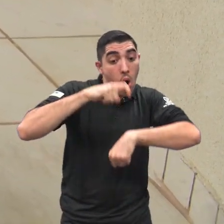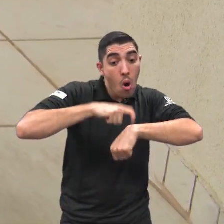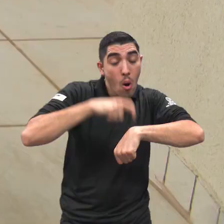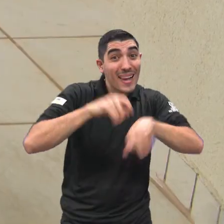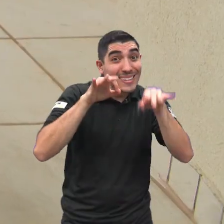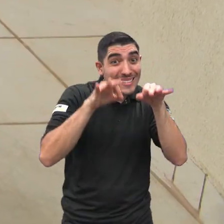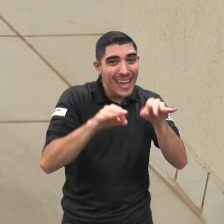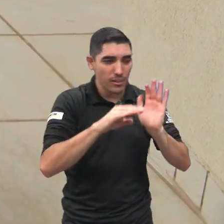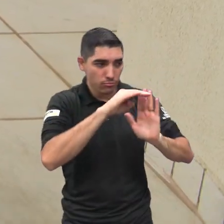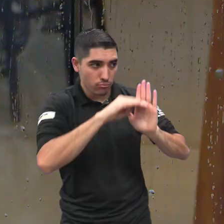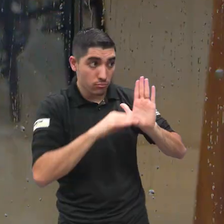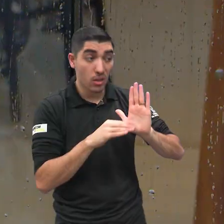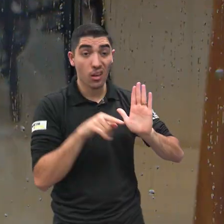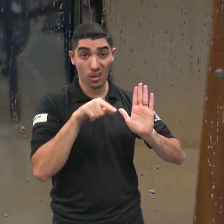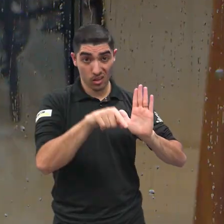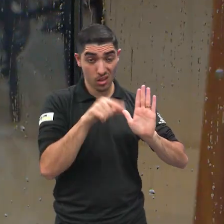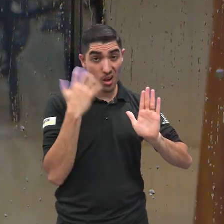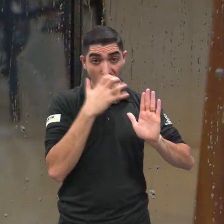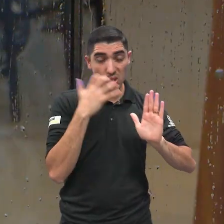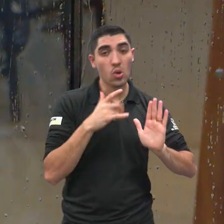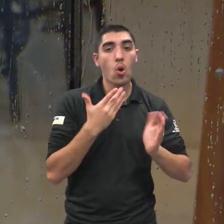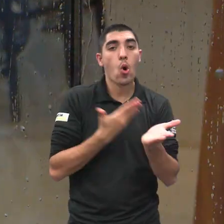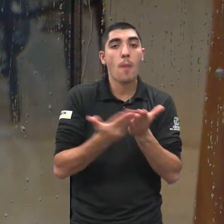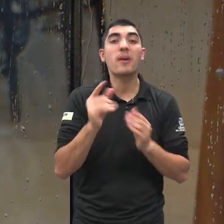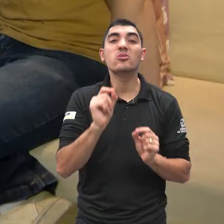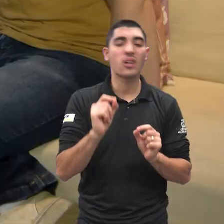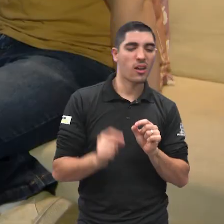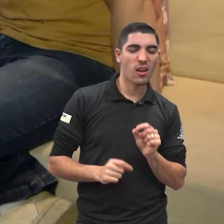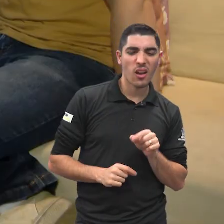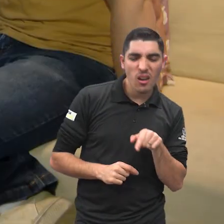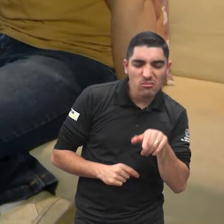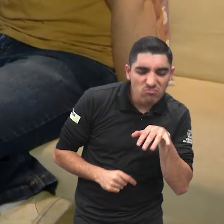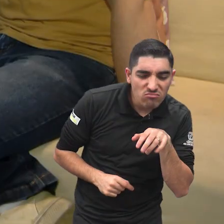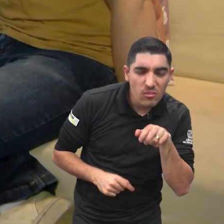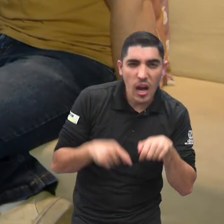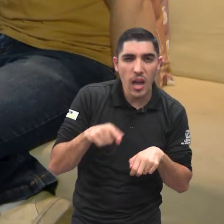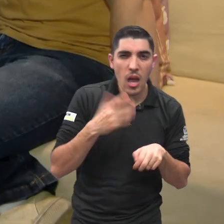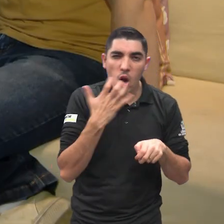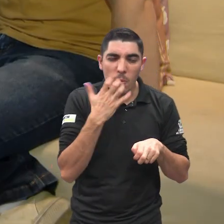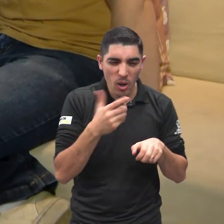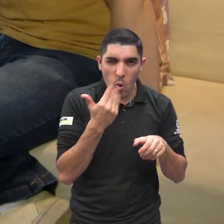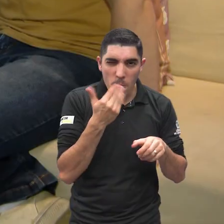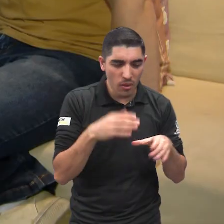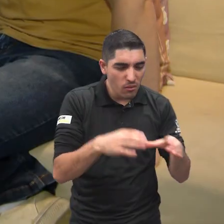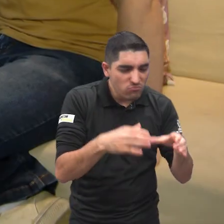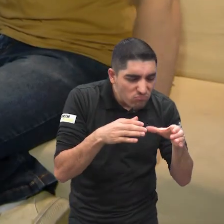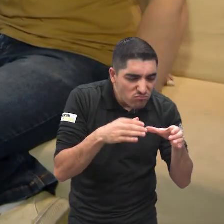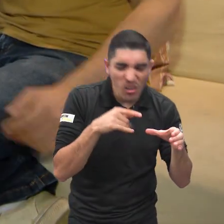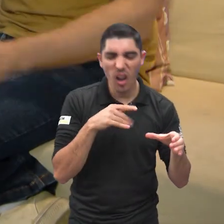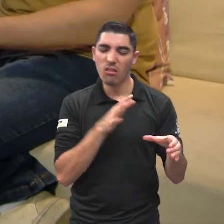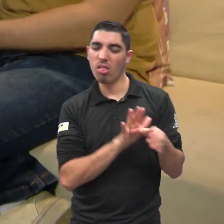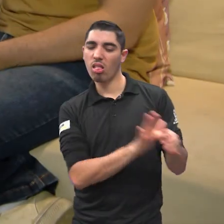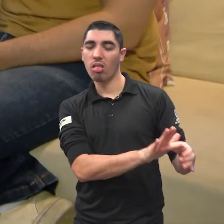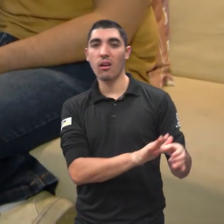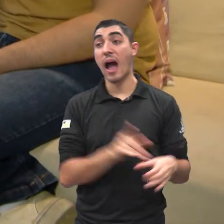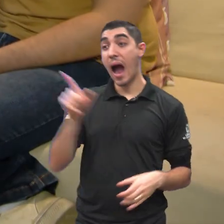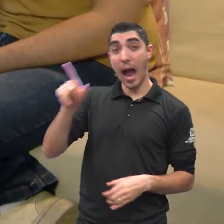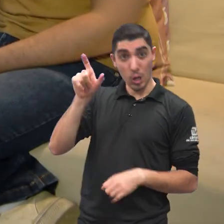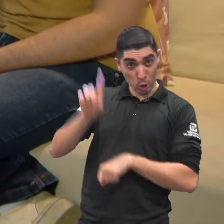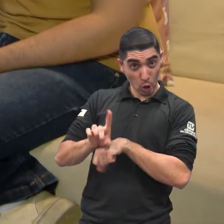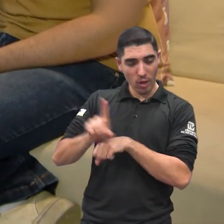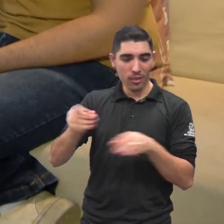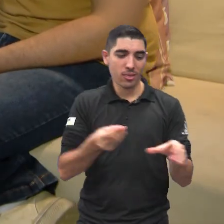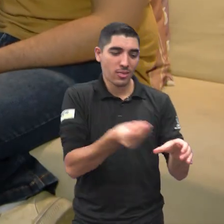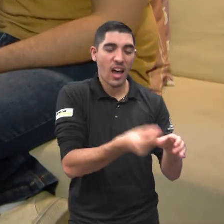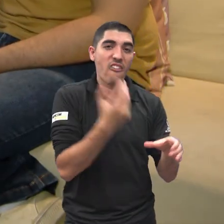para poder fornecer, porque senão o cachorro ele fica com aquele clássico comportamento de cheira a ração e não quer mais. Não quer. Aí o tutor vai, coloca um